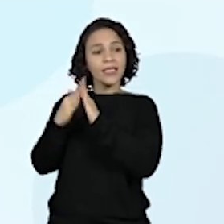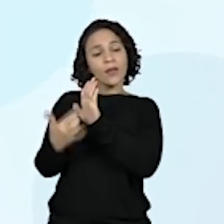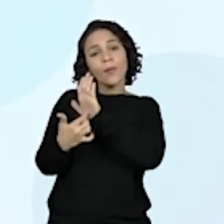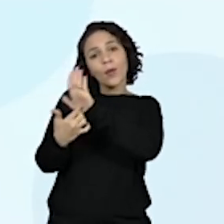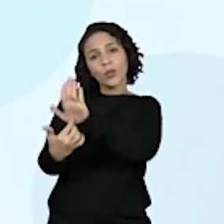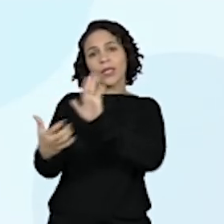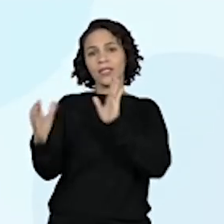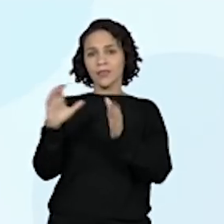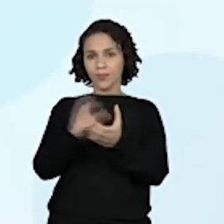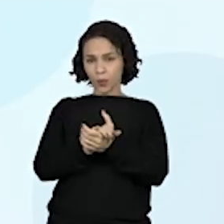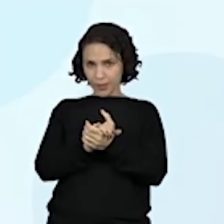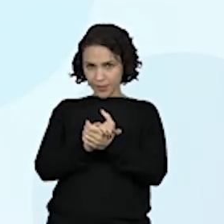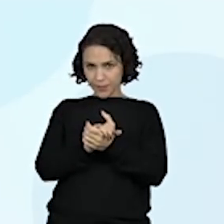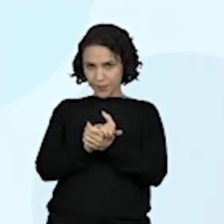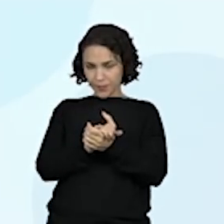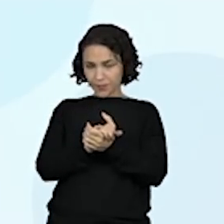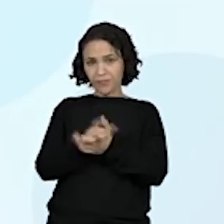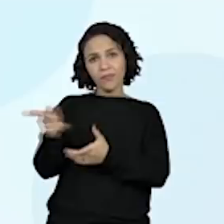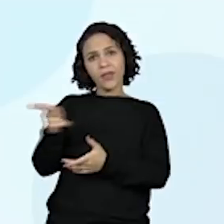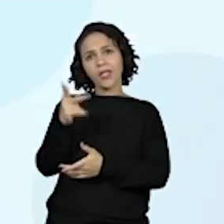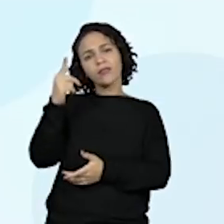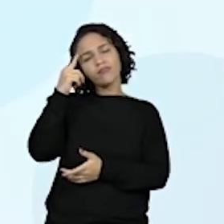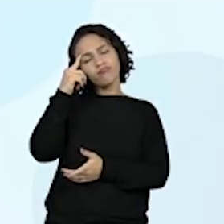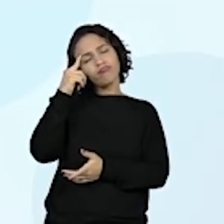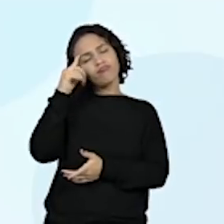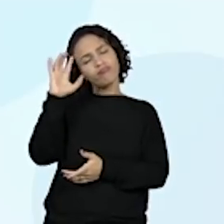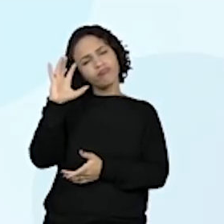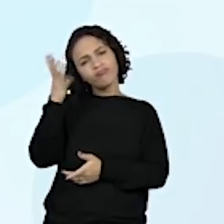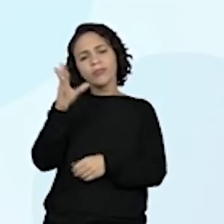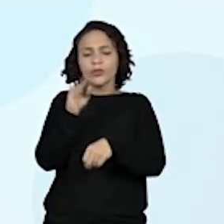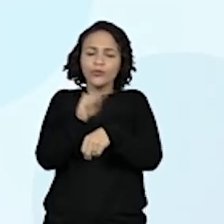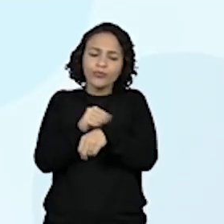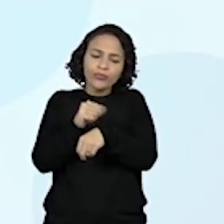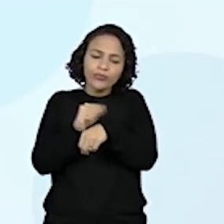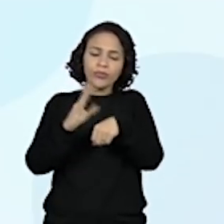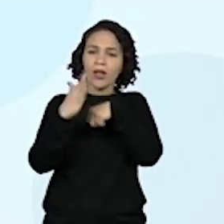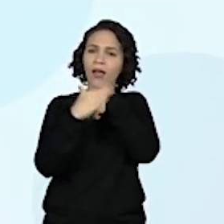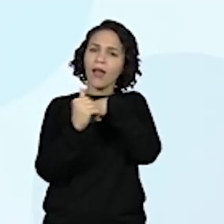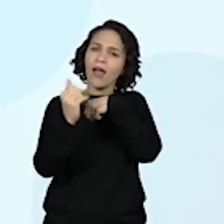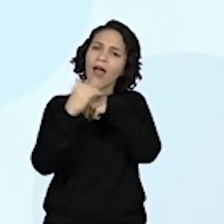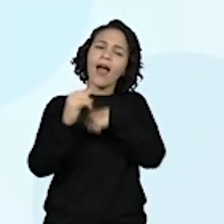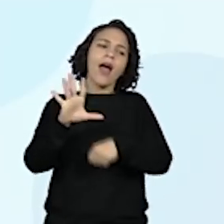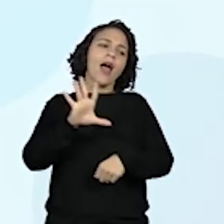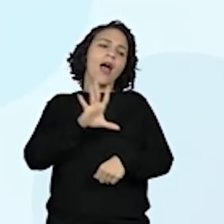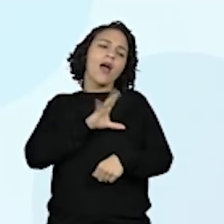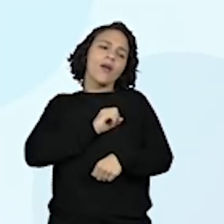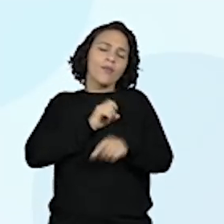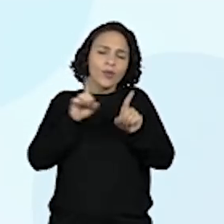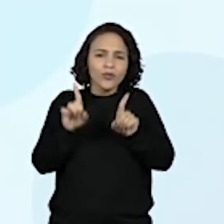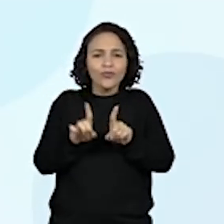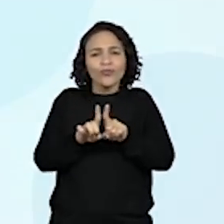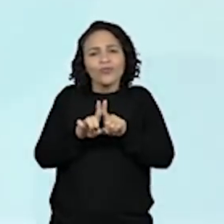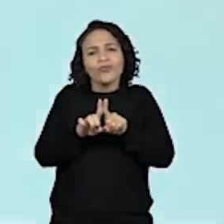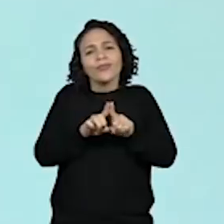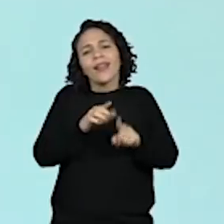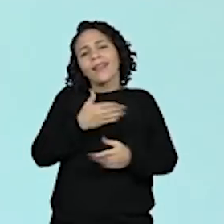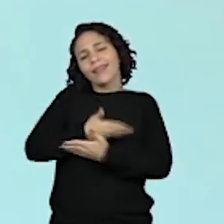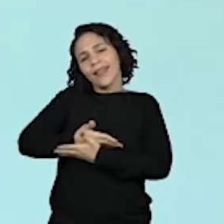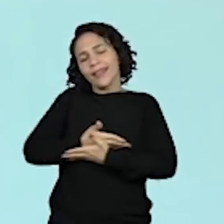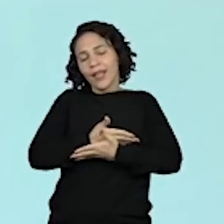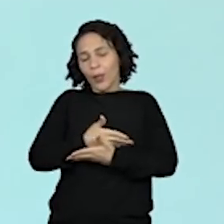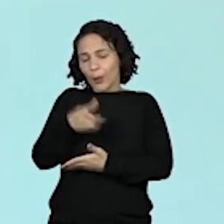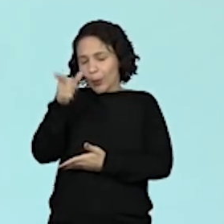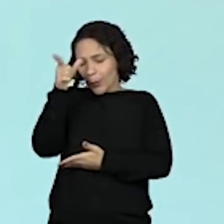sua esposa. Eles decidiram criar com muito amor e carinho aquele neném.